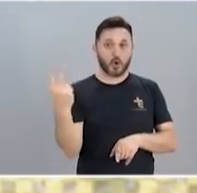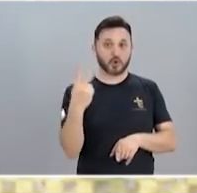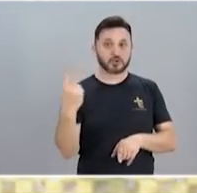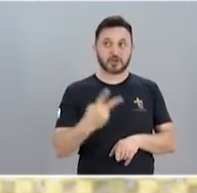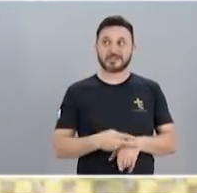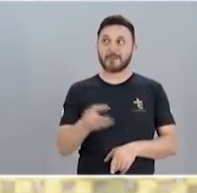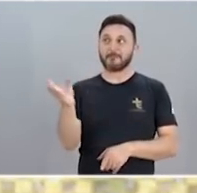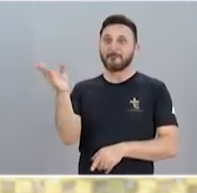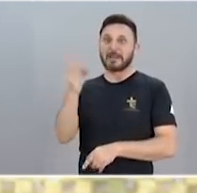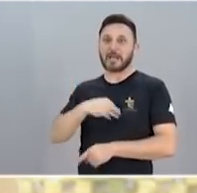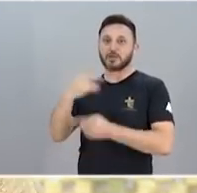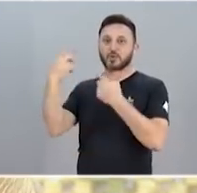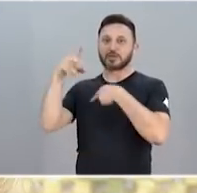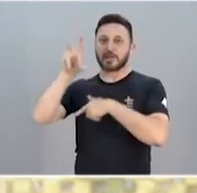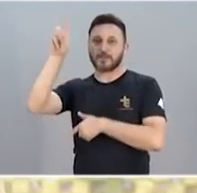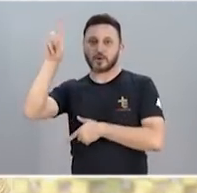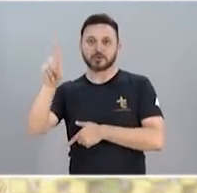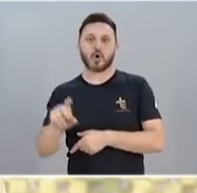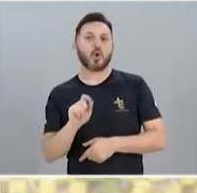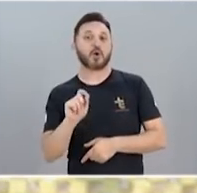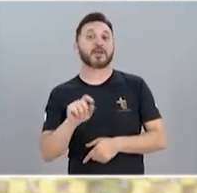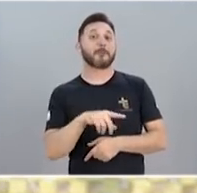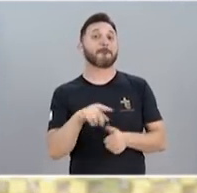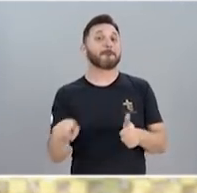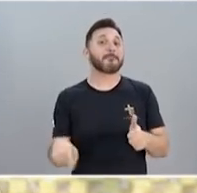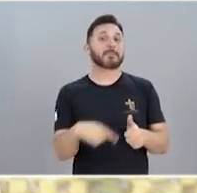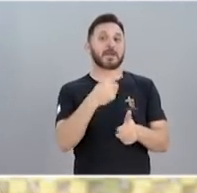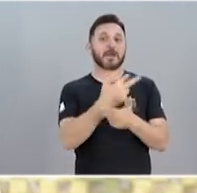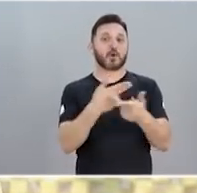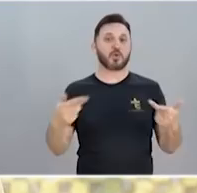repito, quer que estejamos pertos.